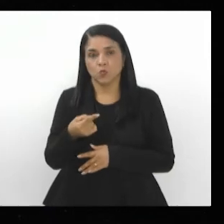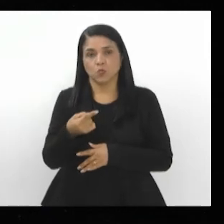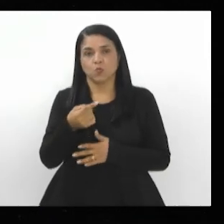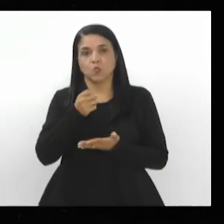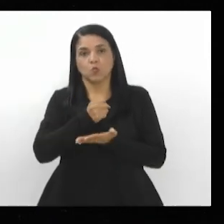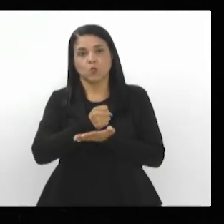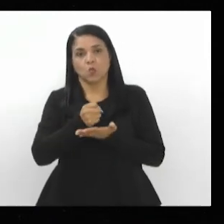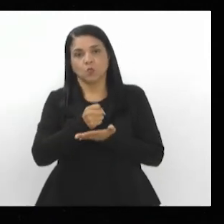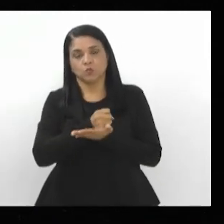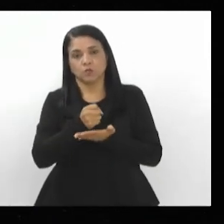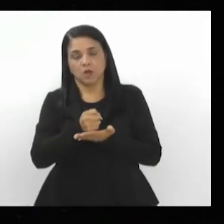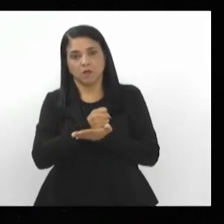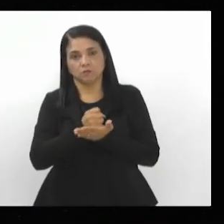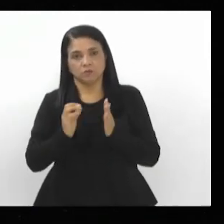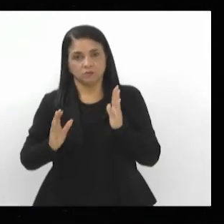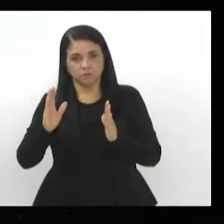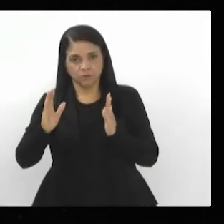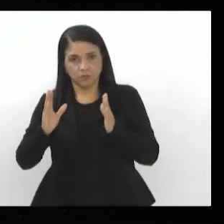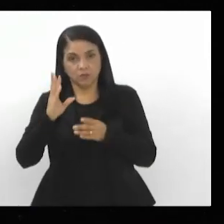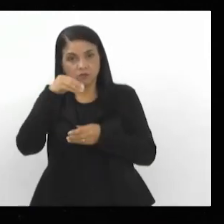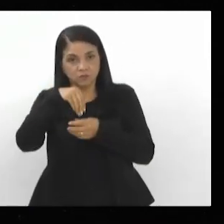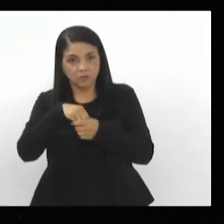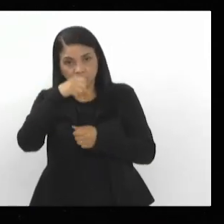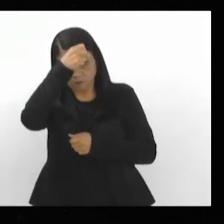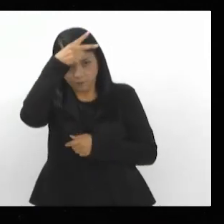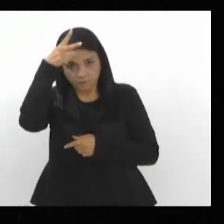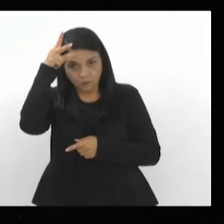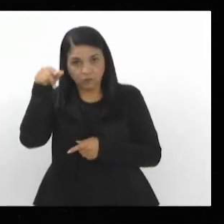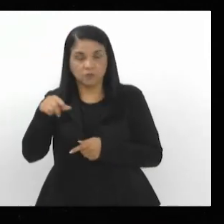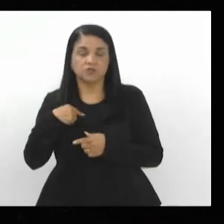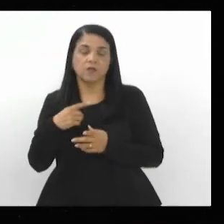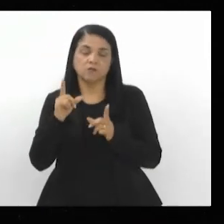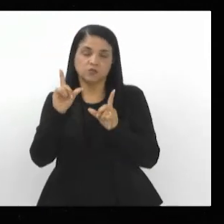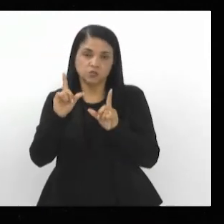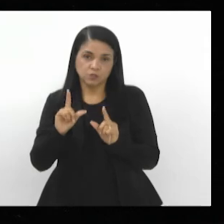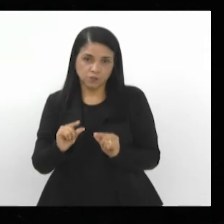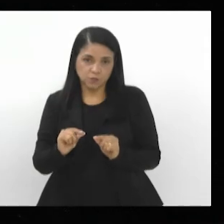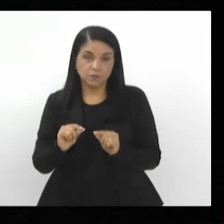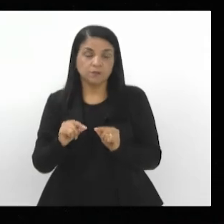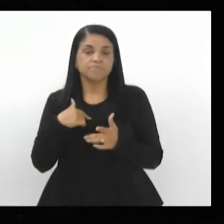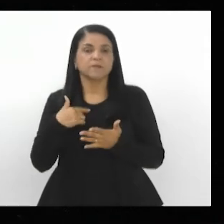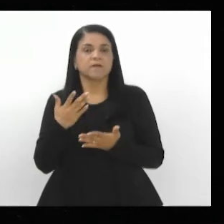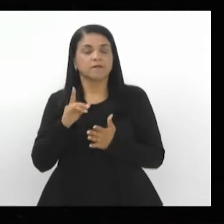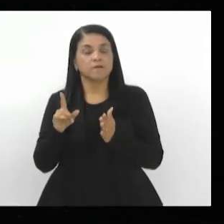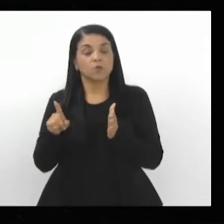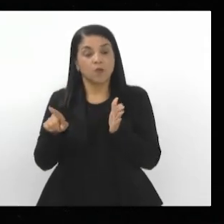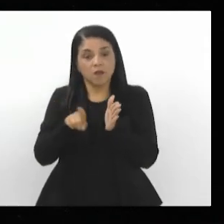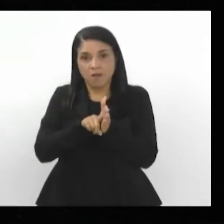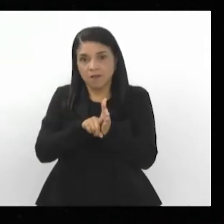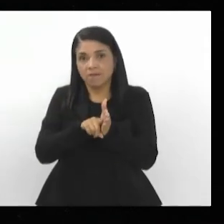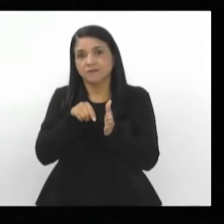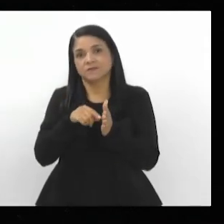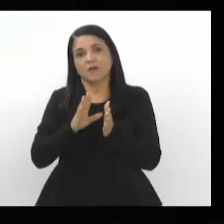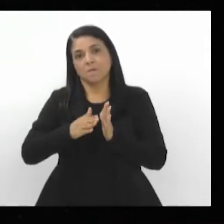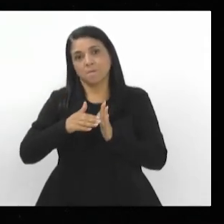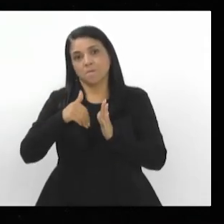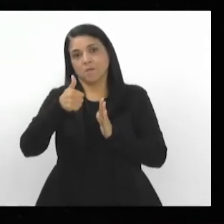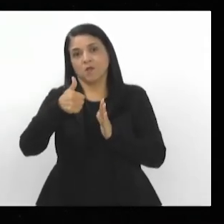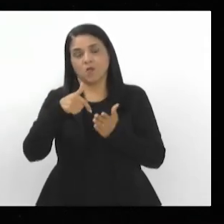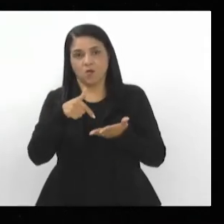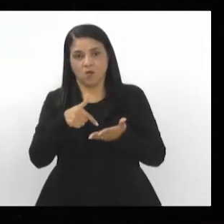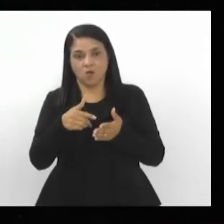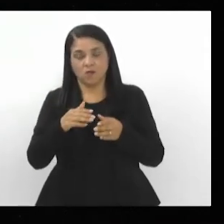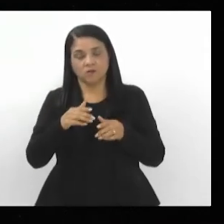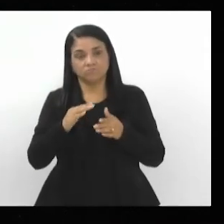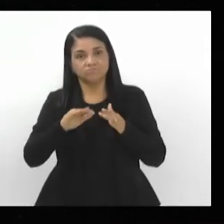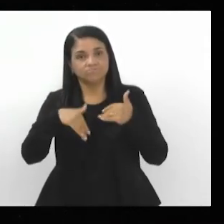contratos temporários na Prefeitura, já iria aliviar muito déficit. Um concurso para 10 mil vagas, por exemplo,